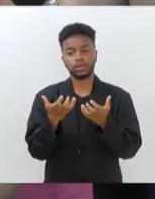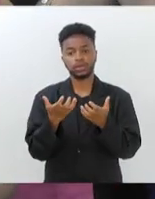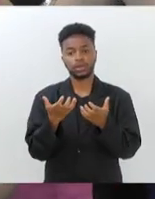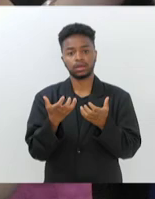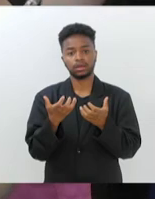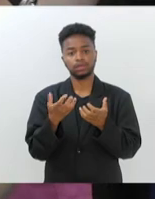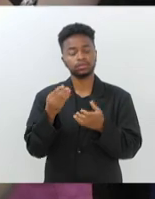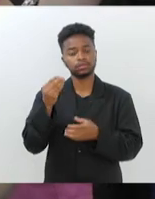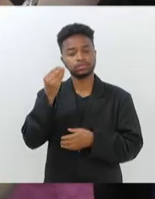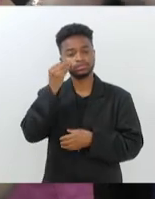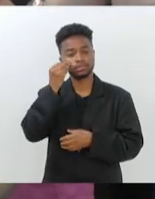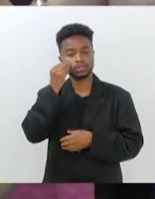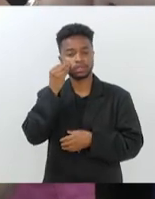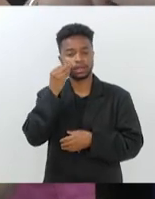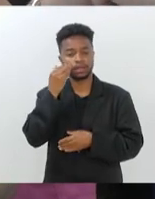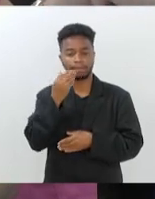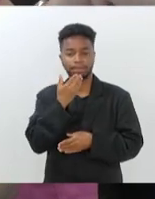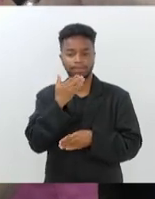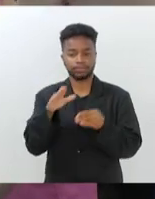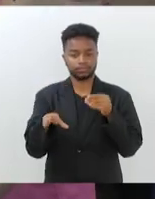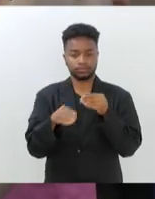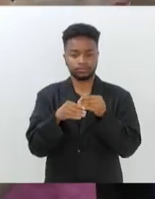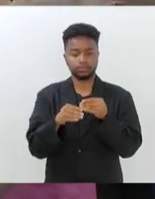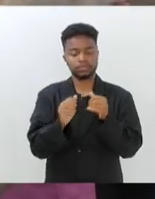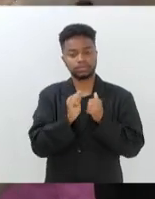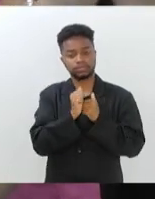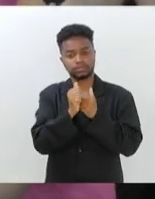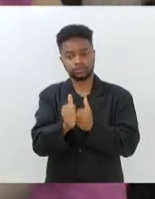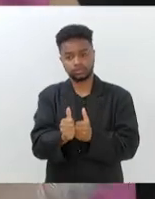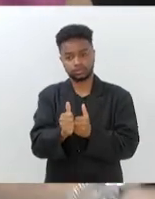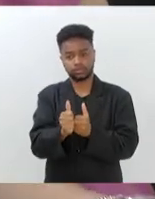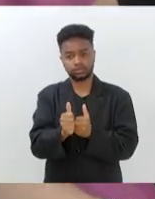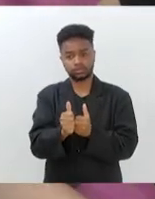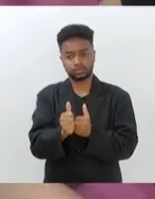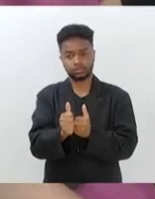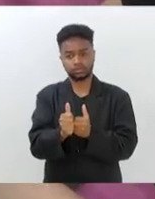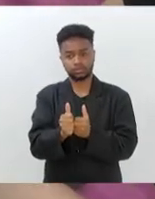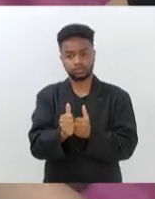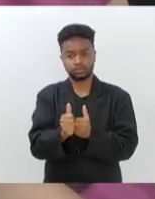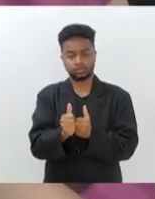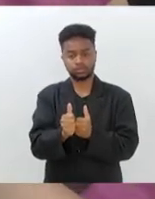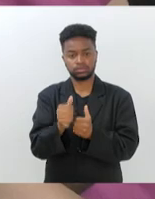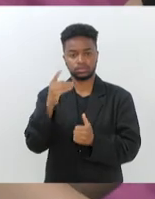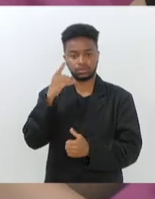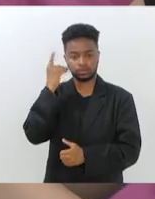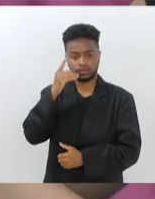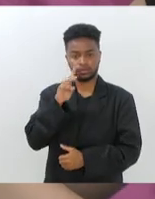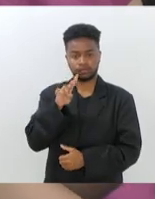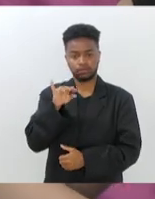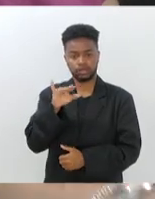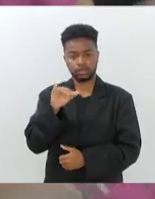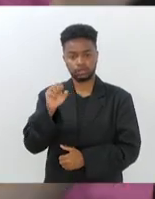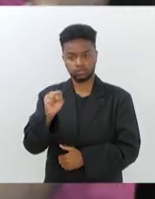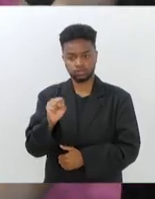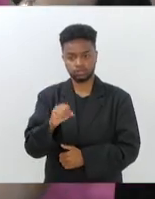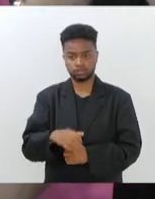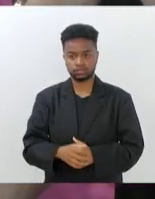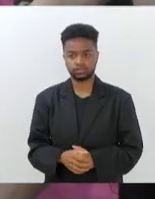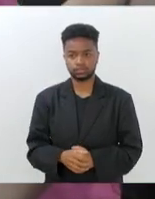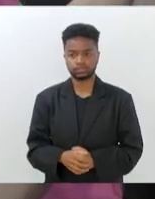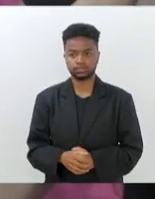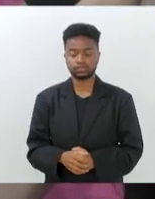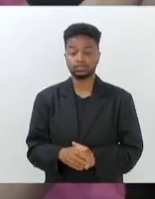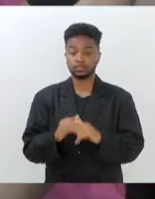encaminhar também né indo no mesmo do mesmo lado aqui do do deputado Vinícius kolino e